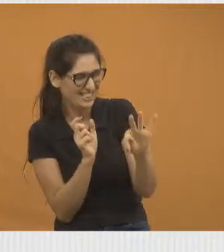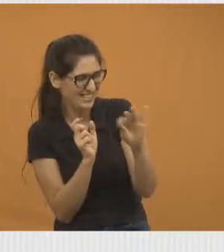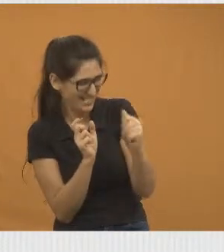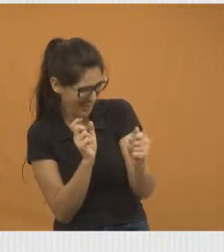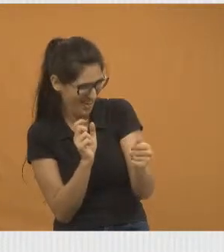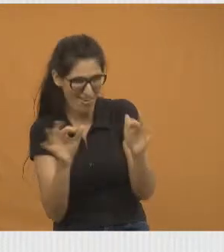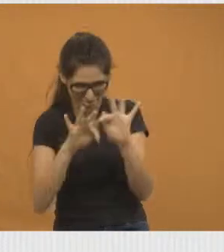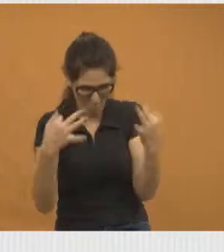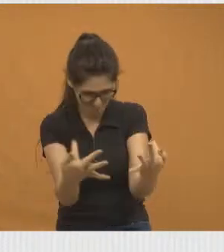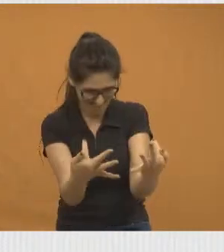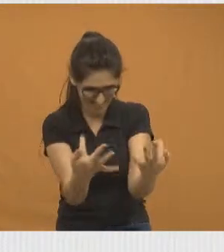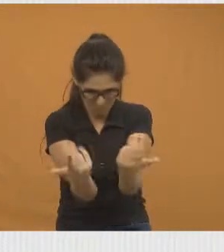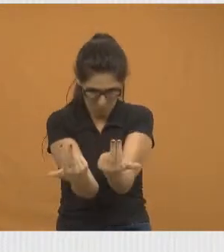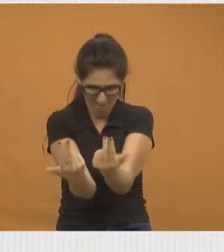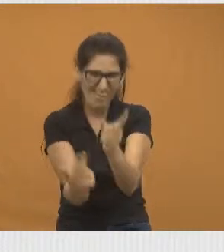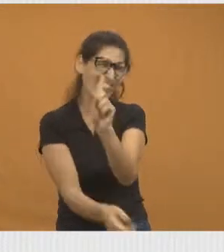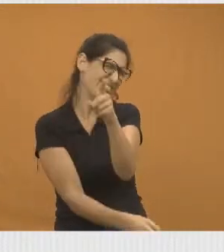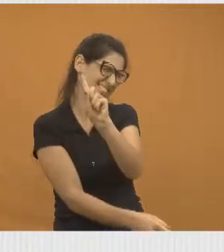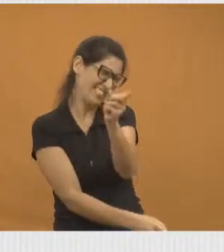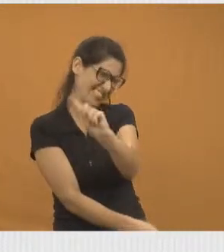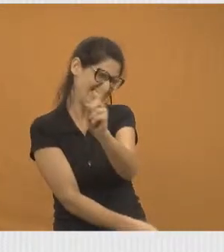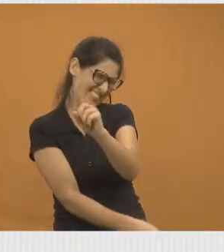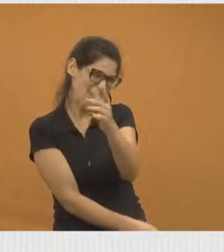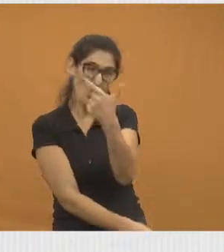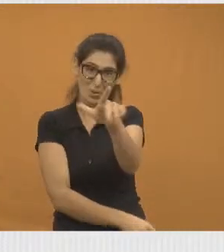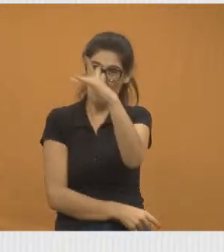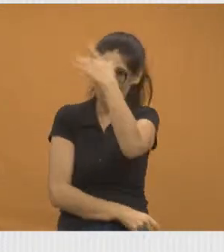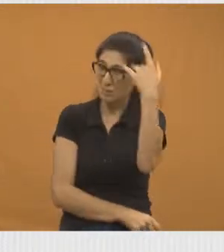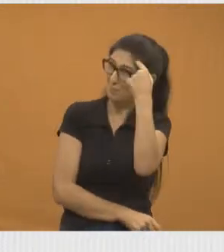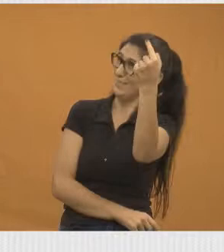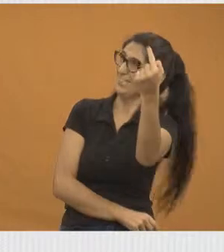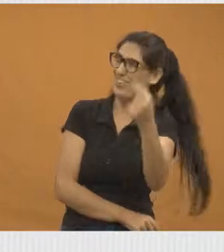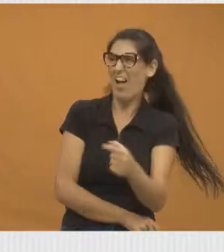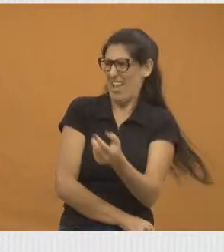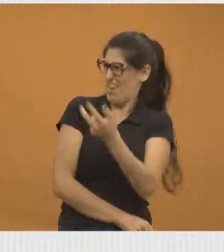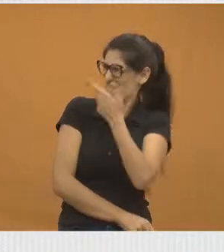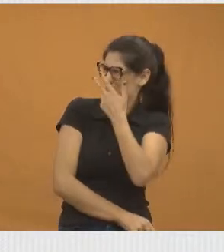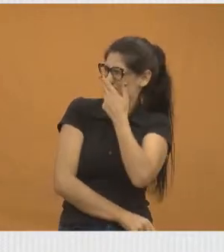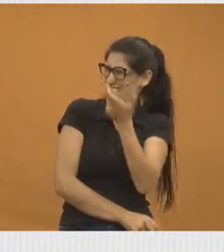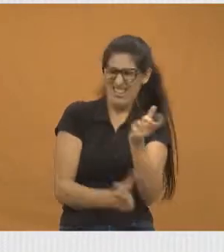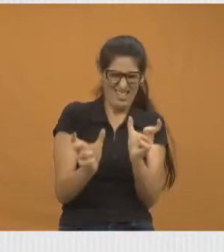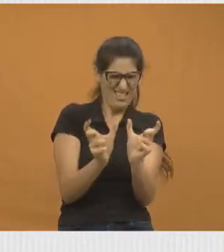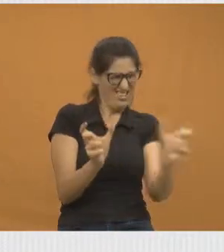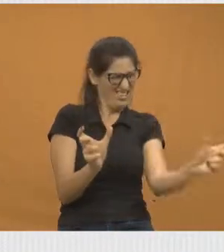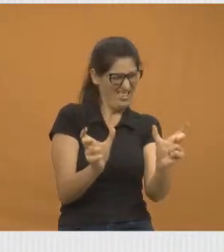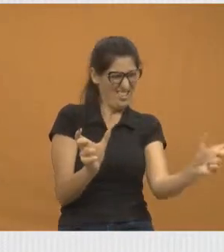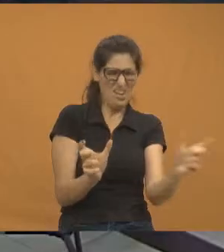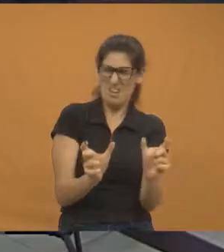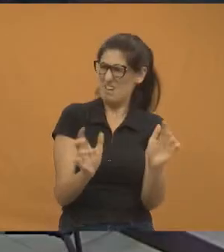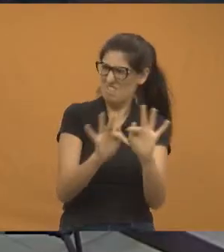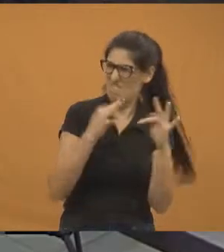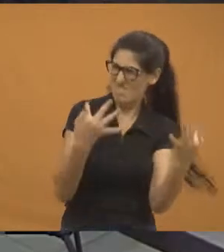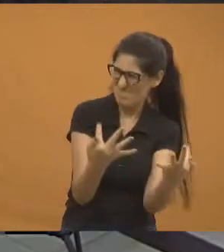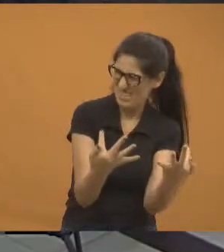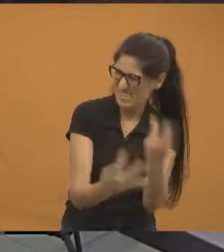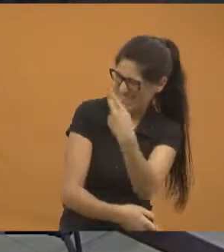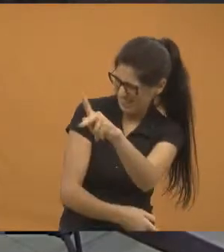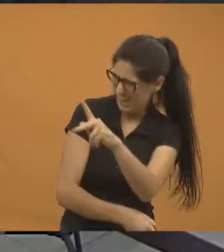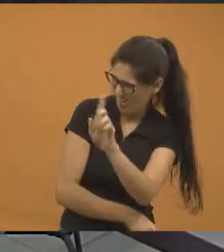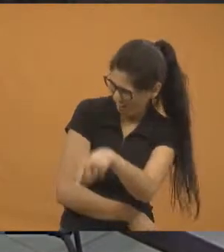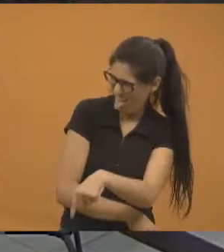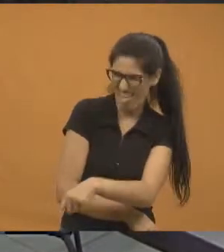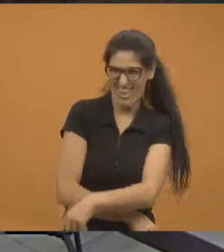falar da irmã ana é tomando muito tempo e está aí o carro chama joão carro em uma escada você lá pô a idéia dele é